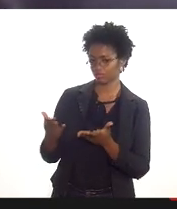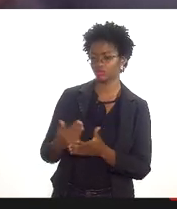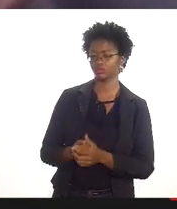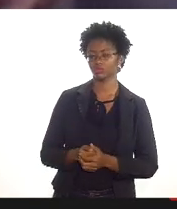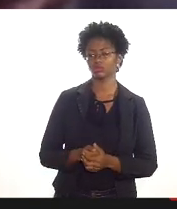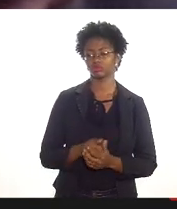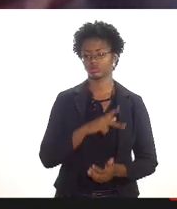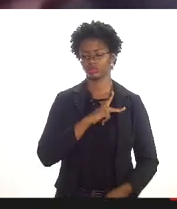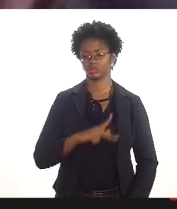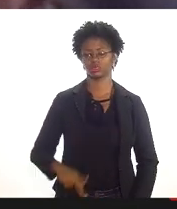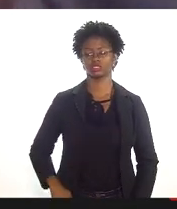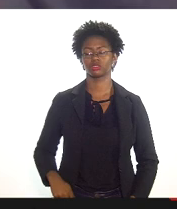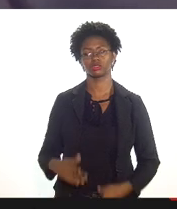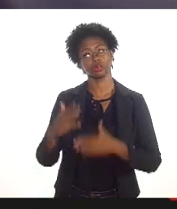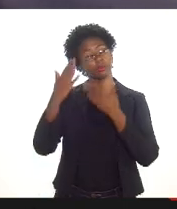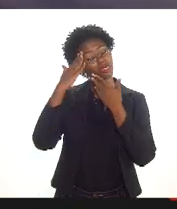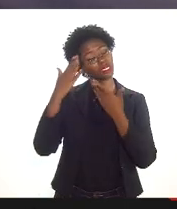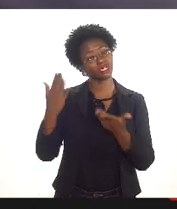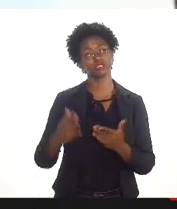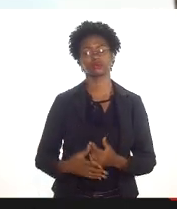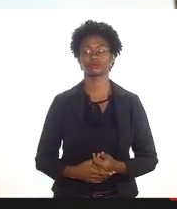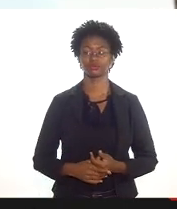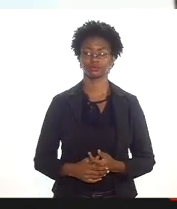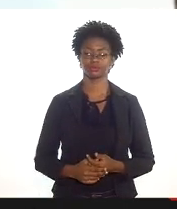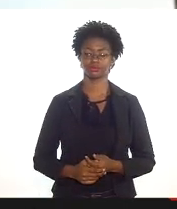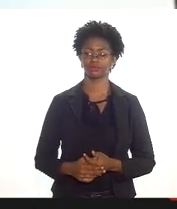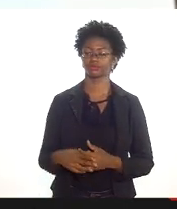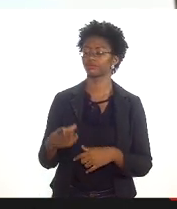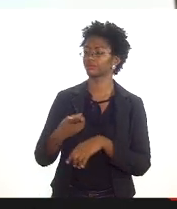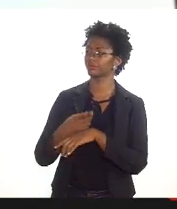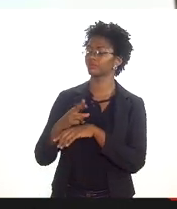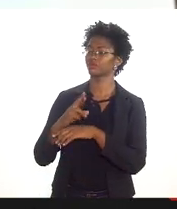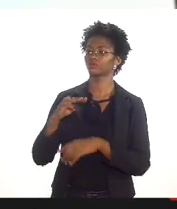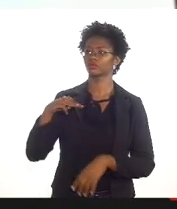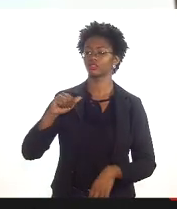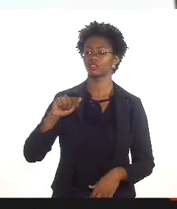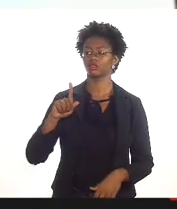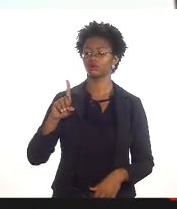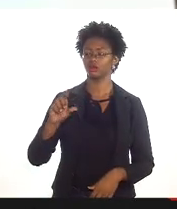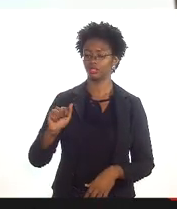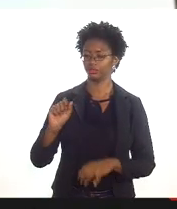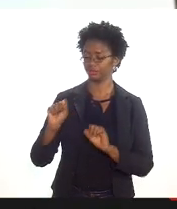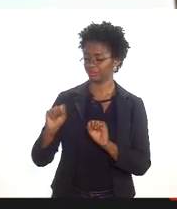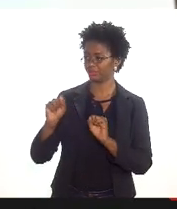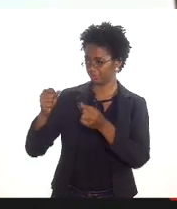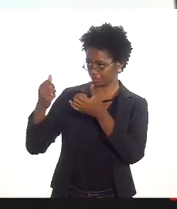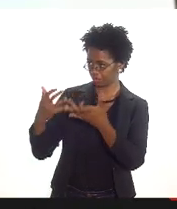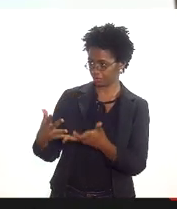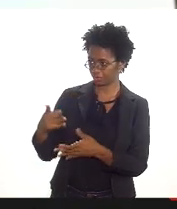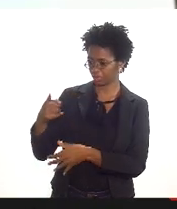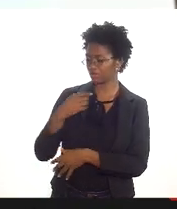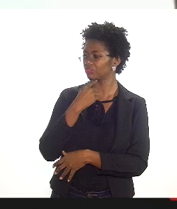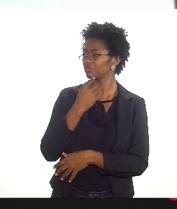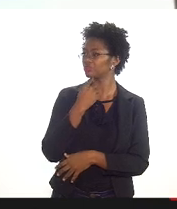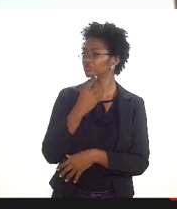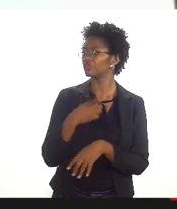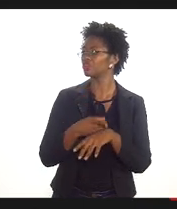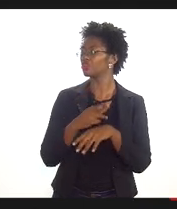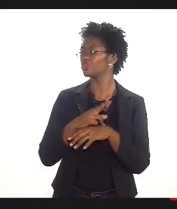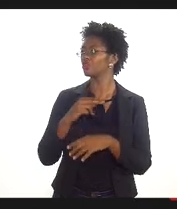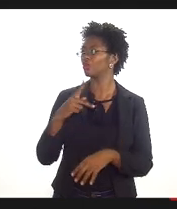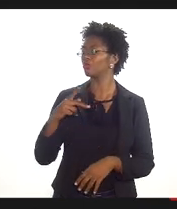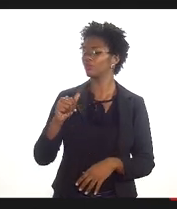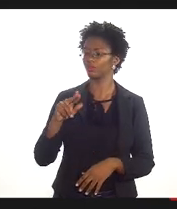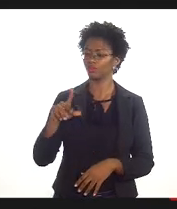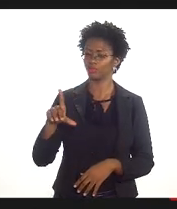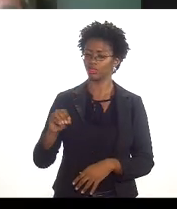aí, presidente. Muito obrigado. Doutora Magda, dava para a senhora esclarecer a dúvida do doutor Paulo Henrique?